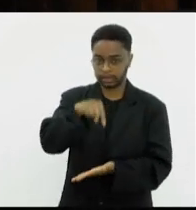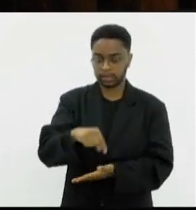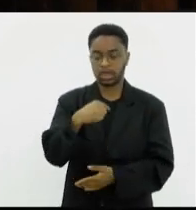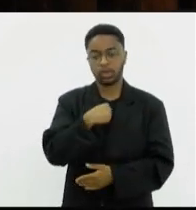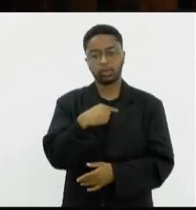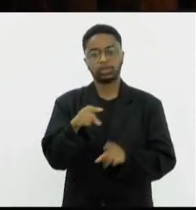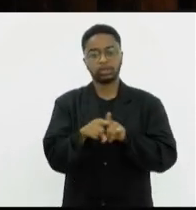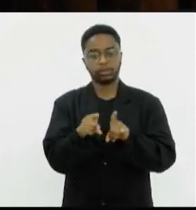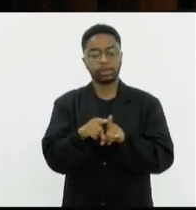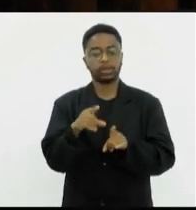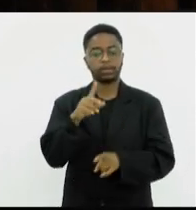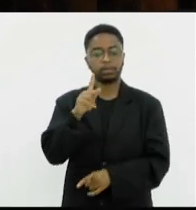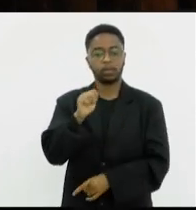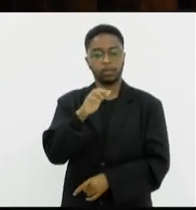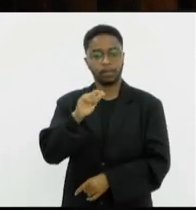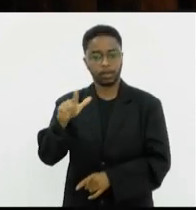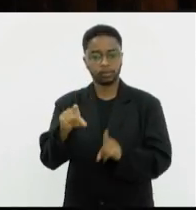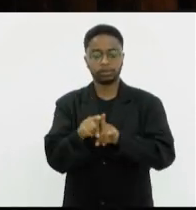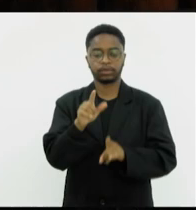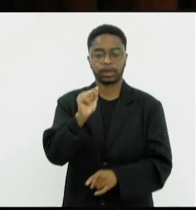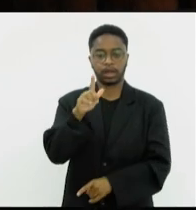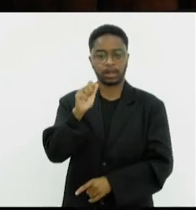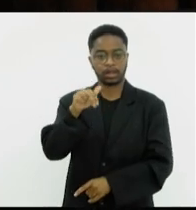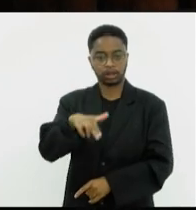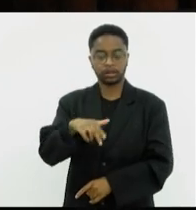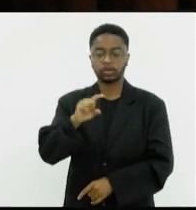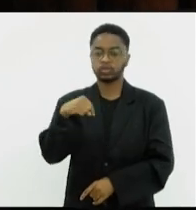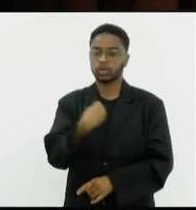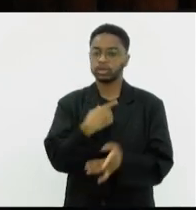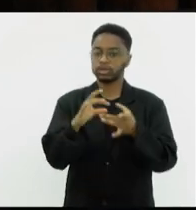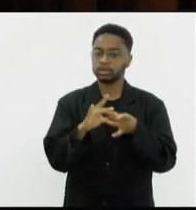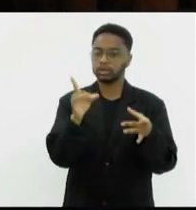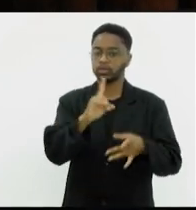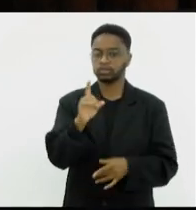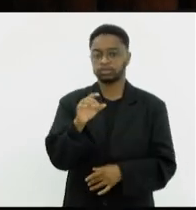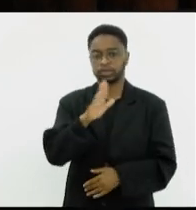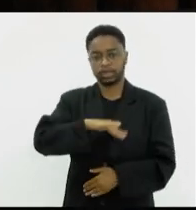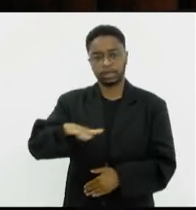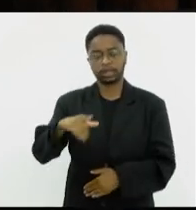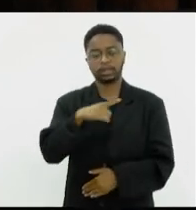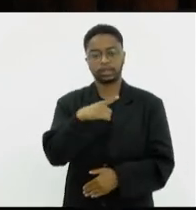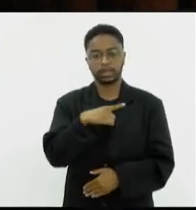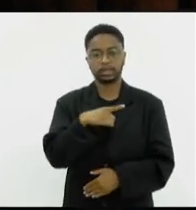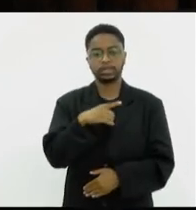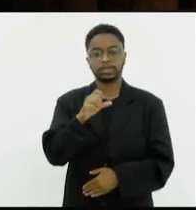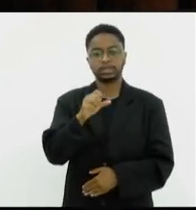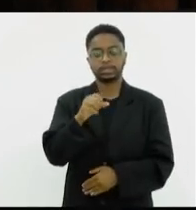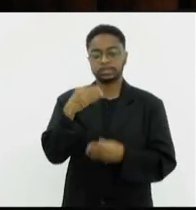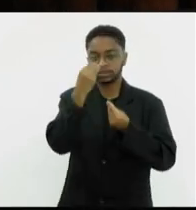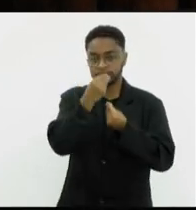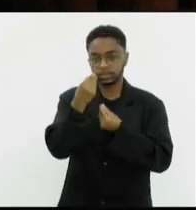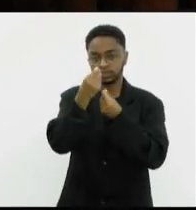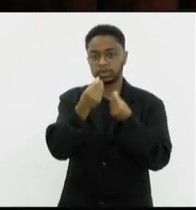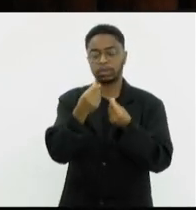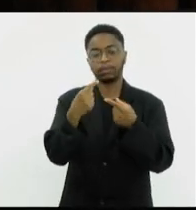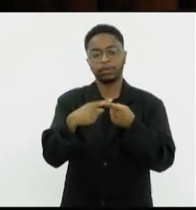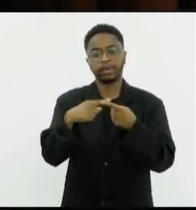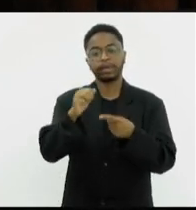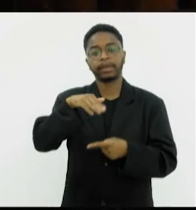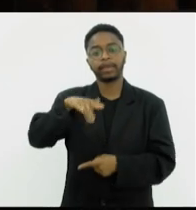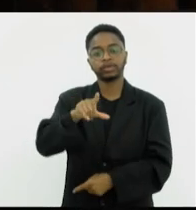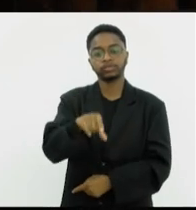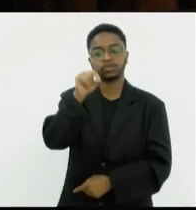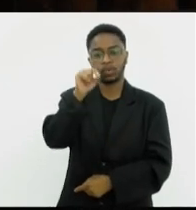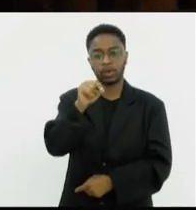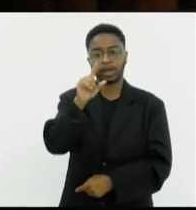quanto o deputado Alan Lopes, nós não permitiremos que as crianças tenham sexualização, porque quem define